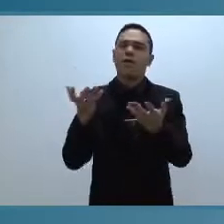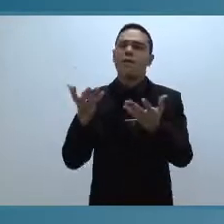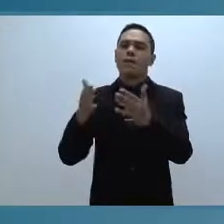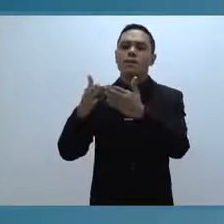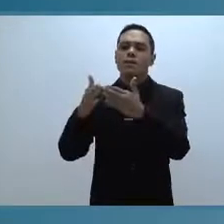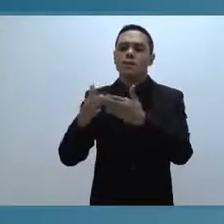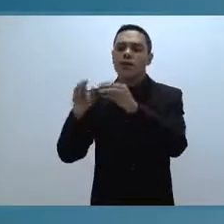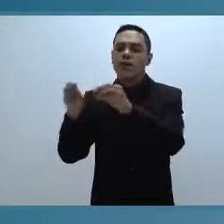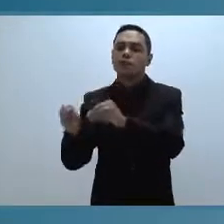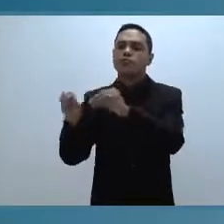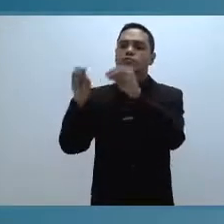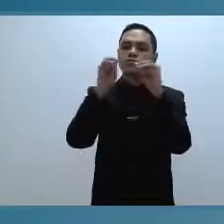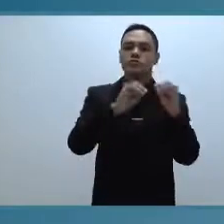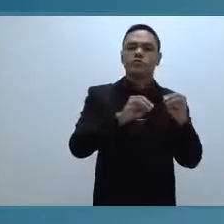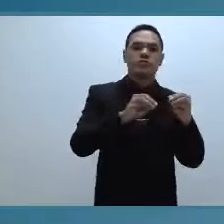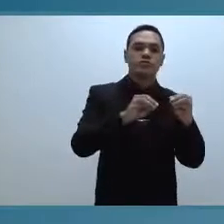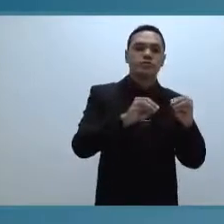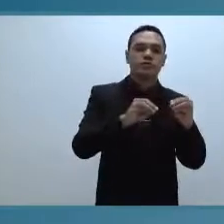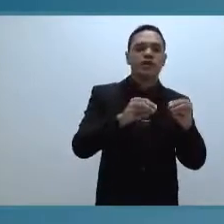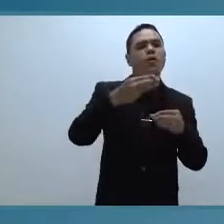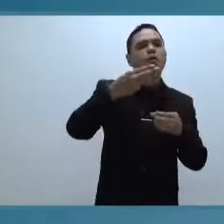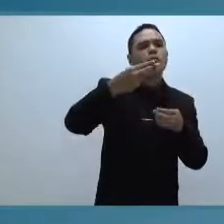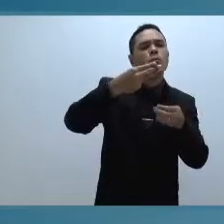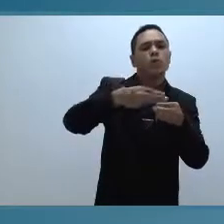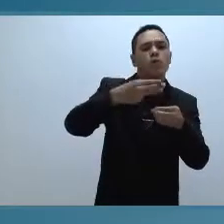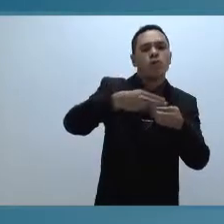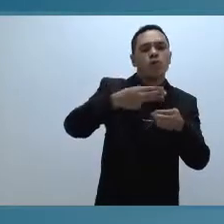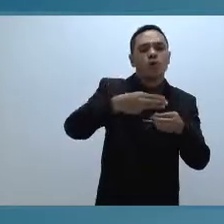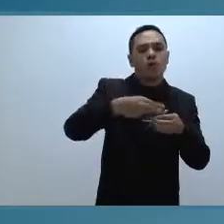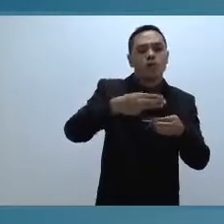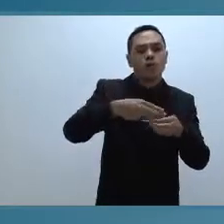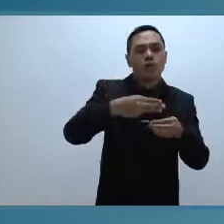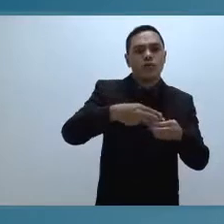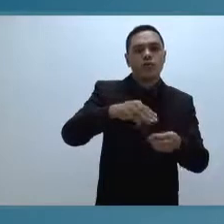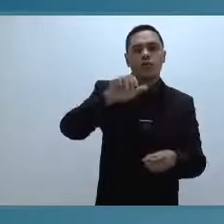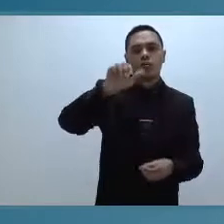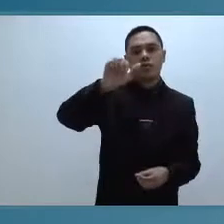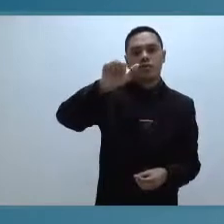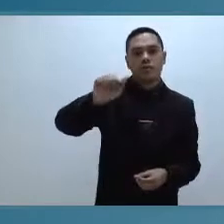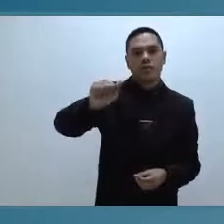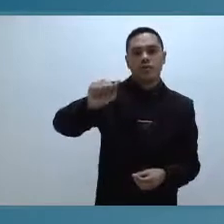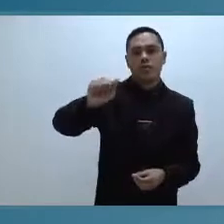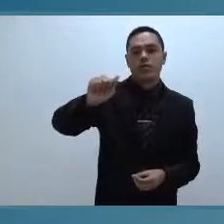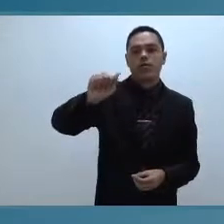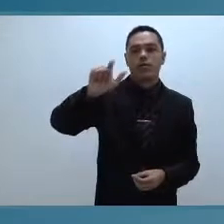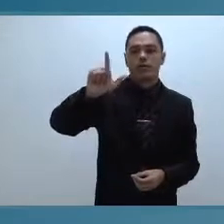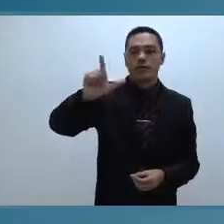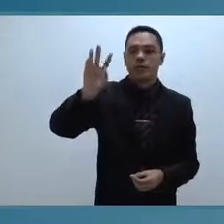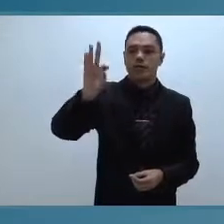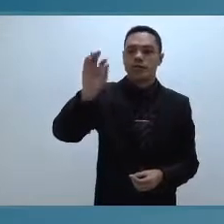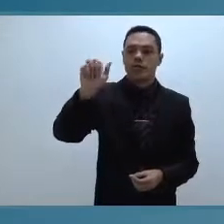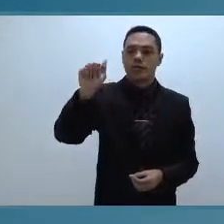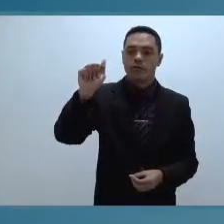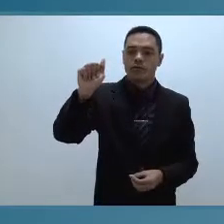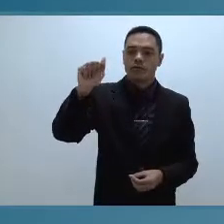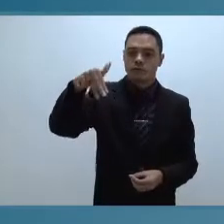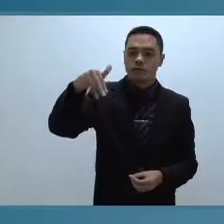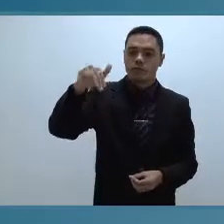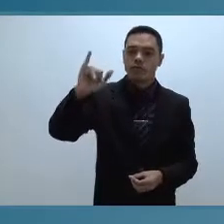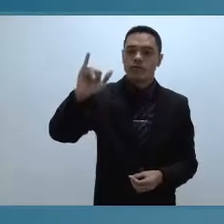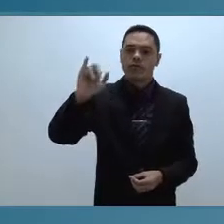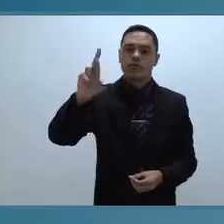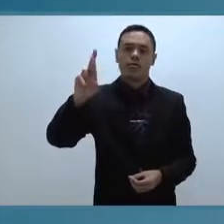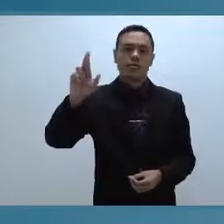cidade vizinha da Comarca da Sul de Vitória. Noticia que a distância entre o município de Vitória do